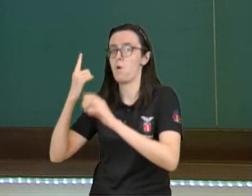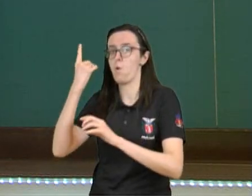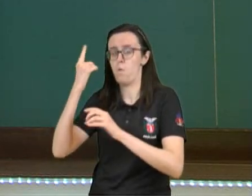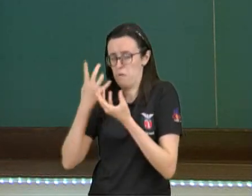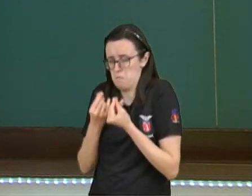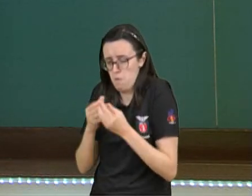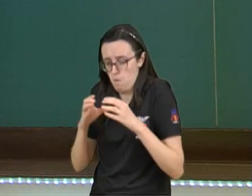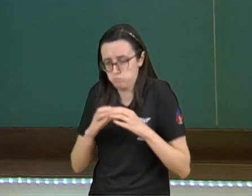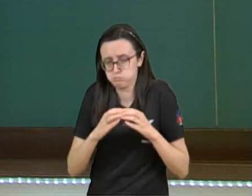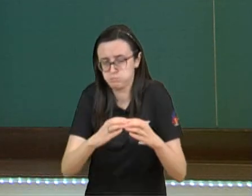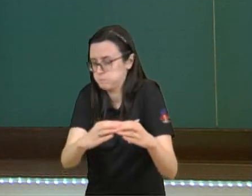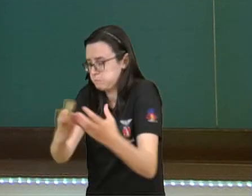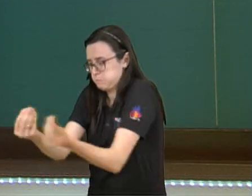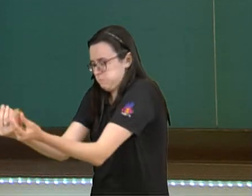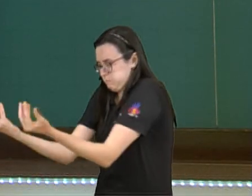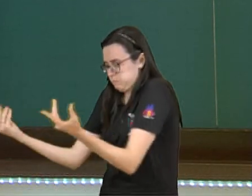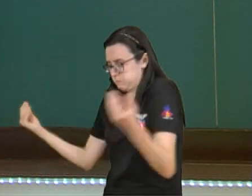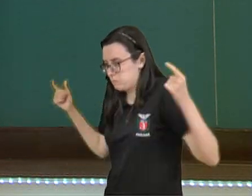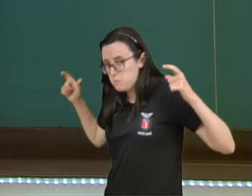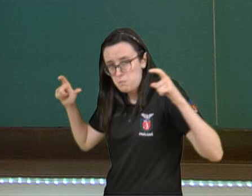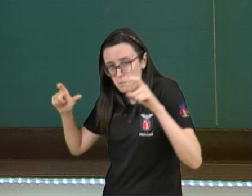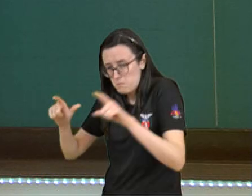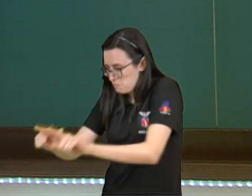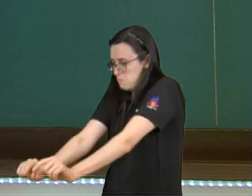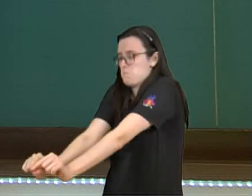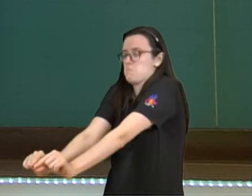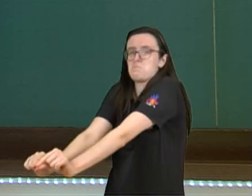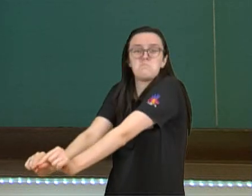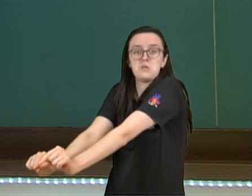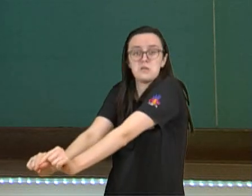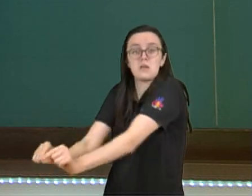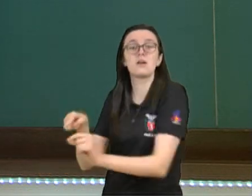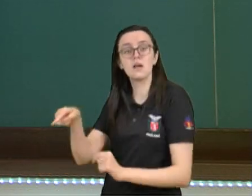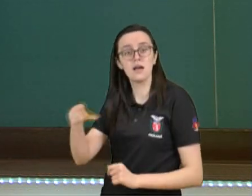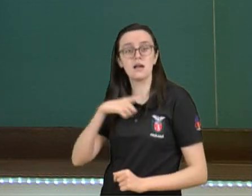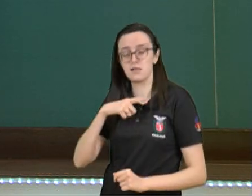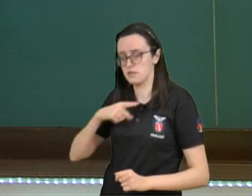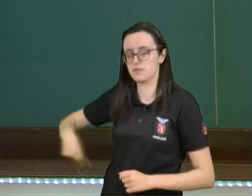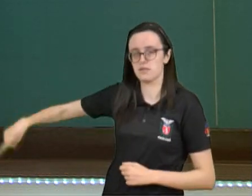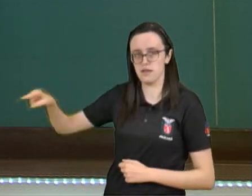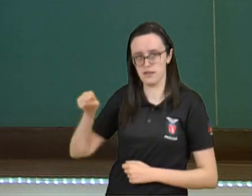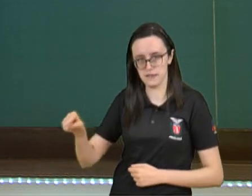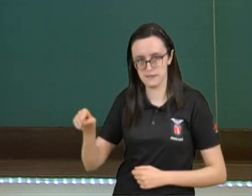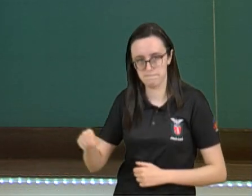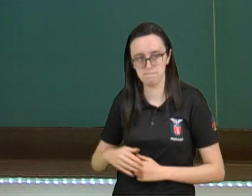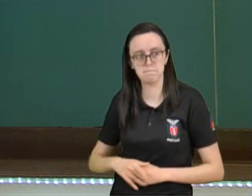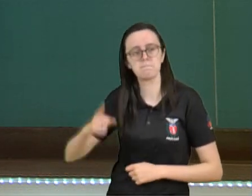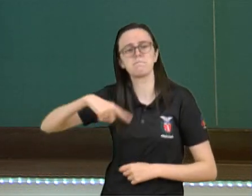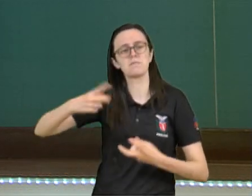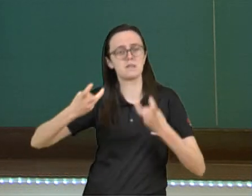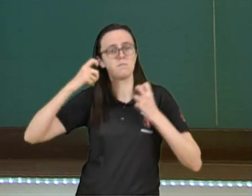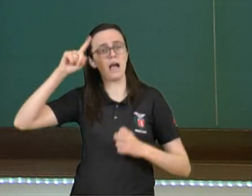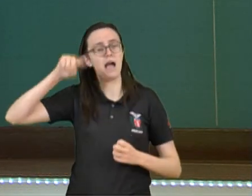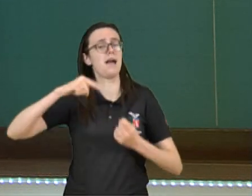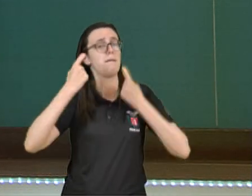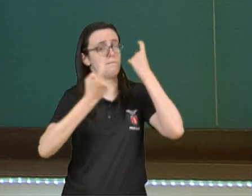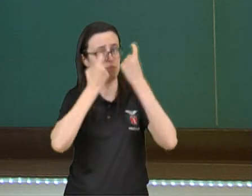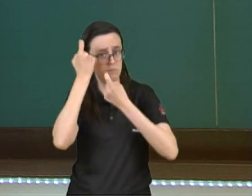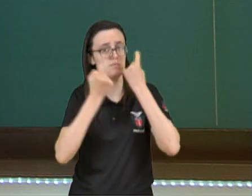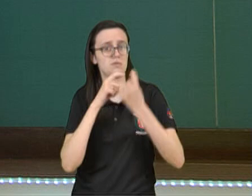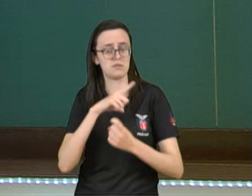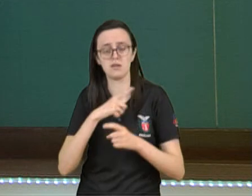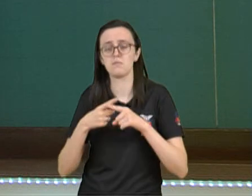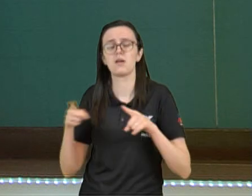muitas, a gente percebe a existência delas ali. Então percebam que isso é preocupante,